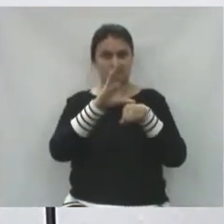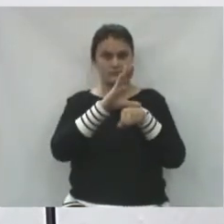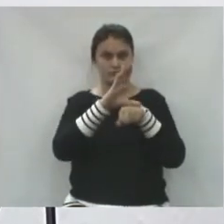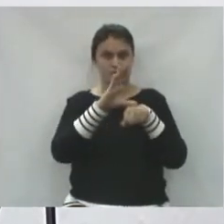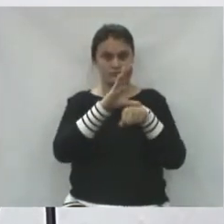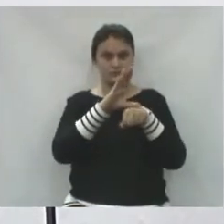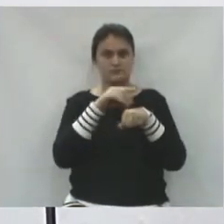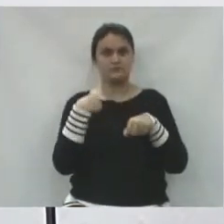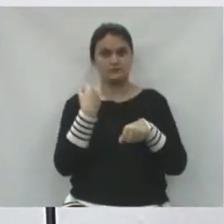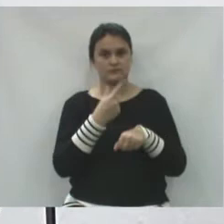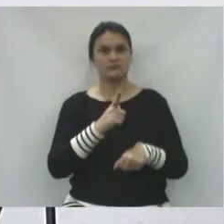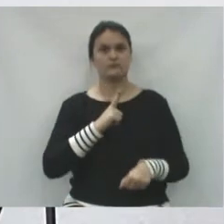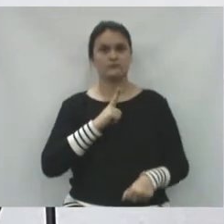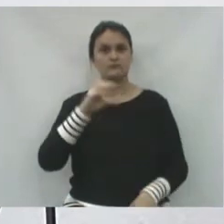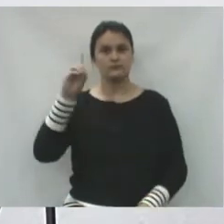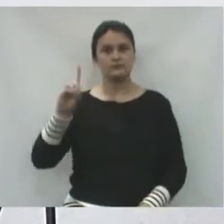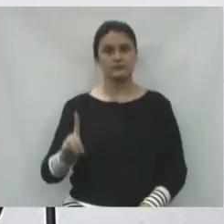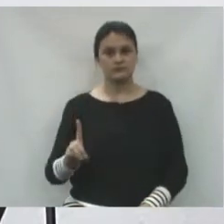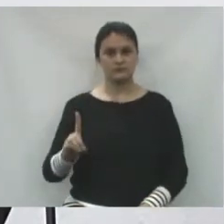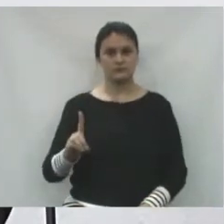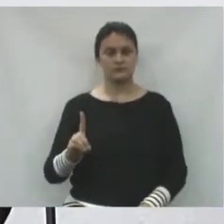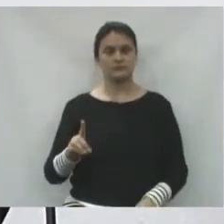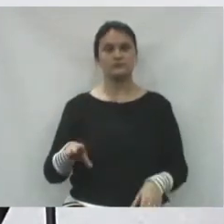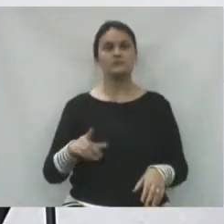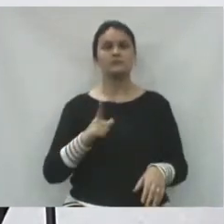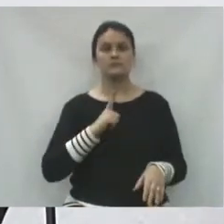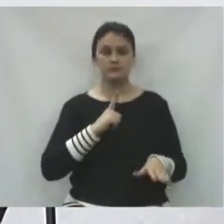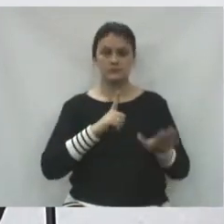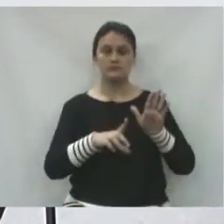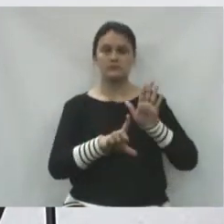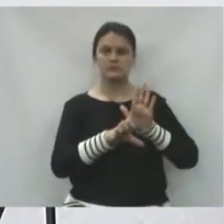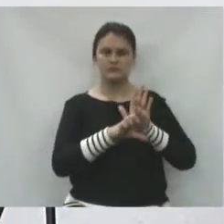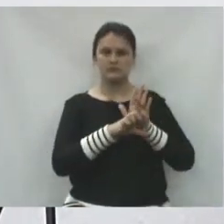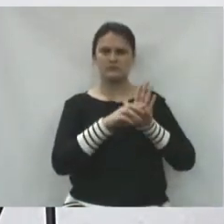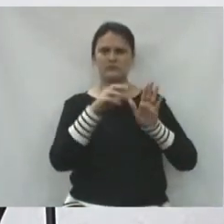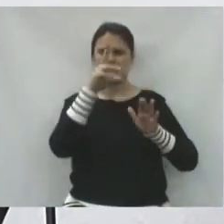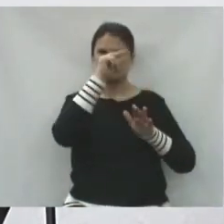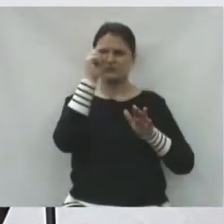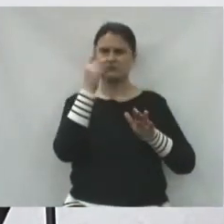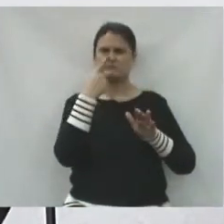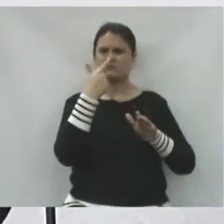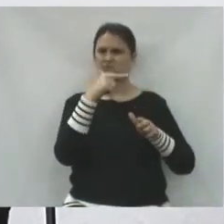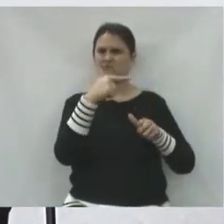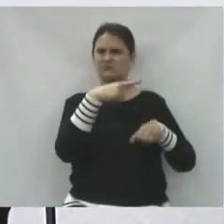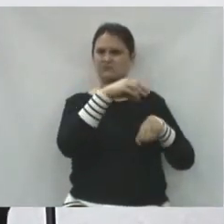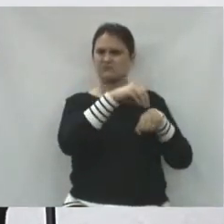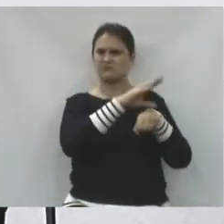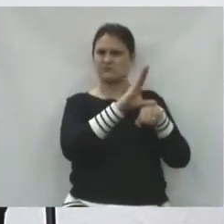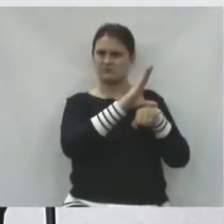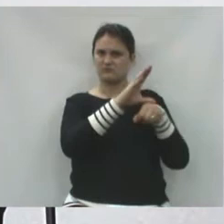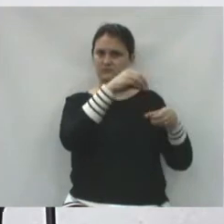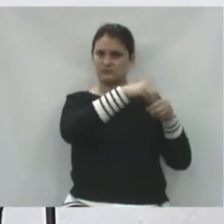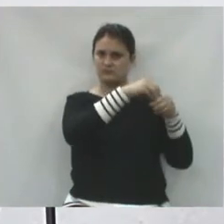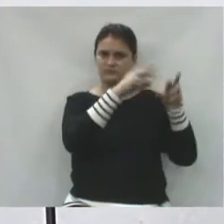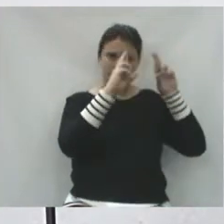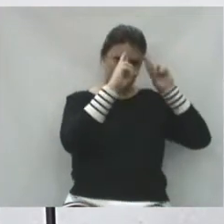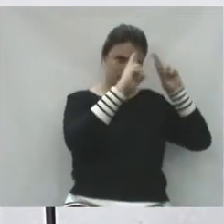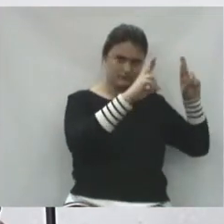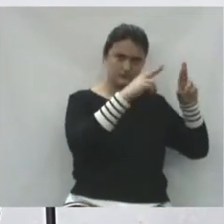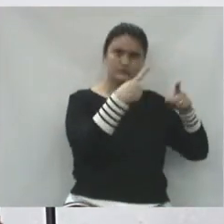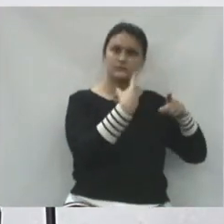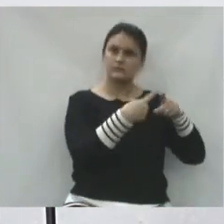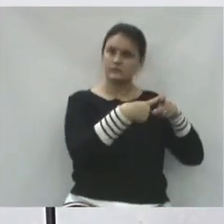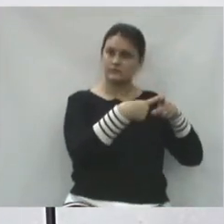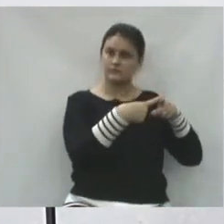Constituição, nós temos esse direito. E alegar inconstitucionalidade não cabe.